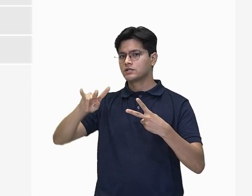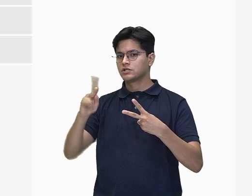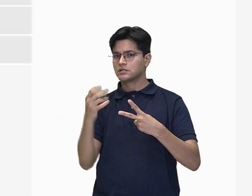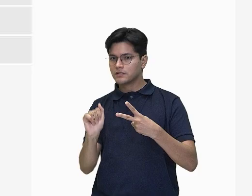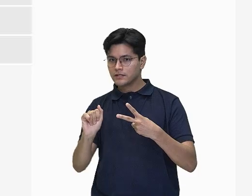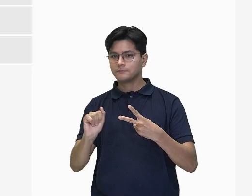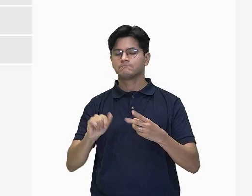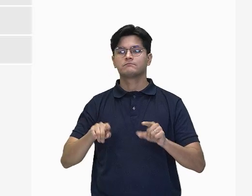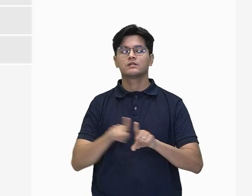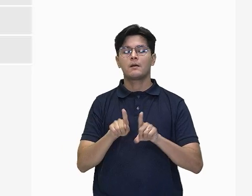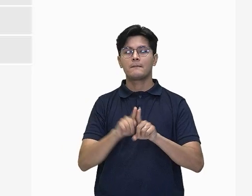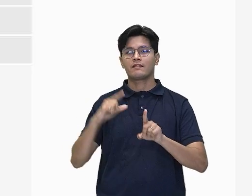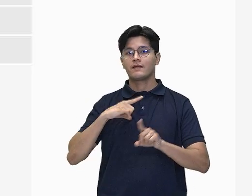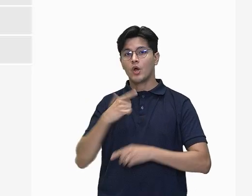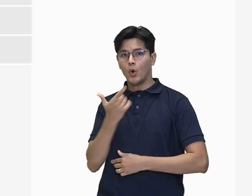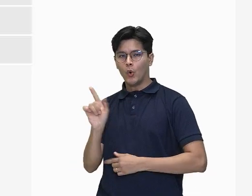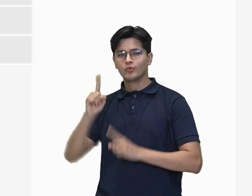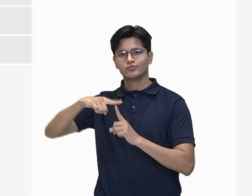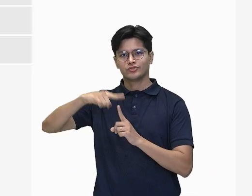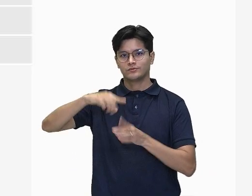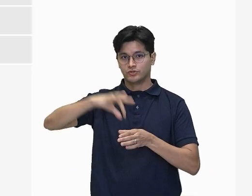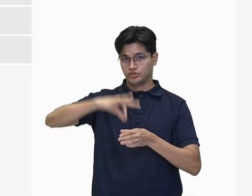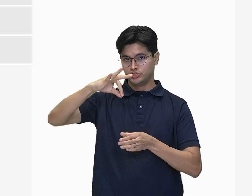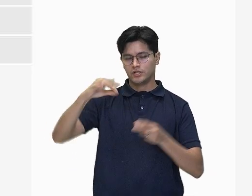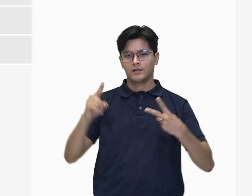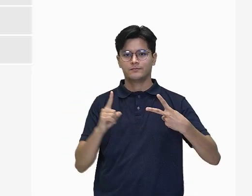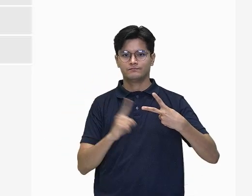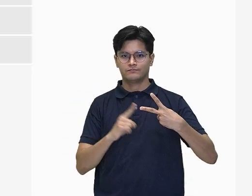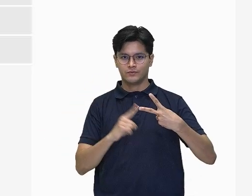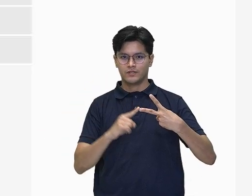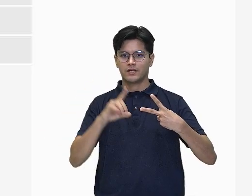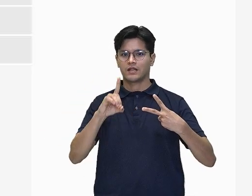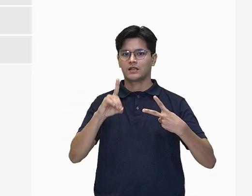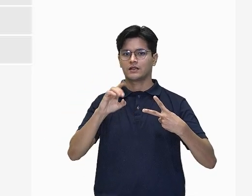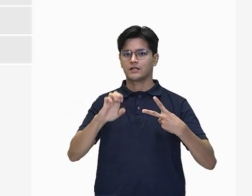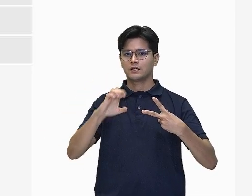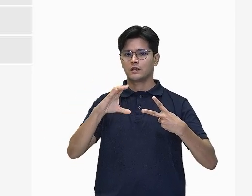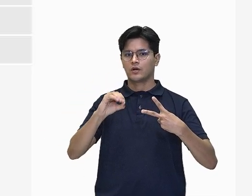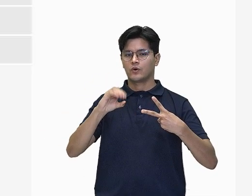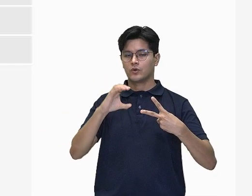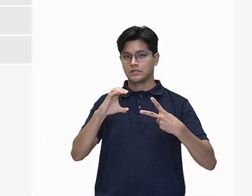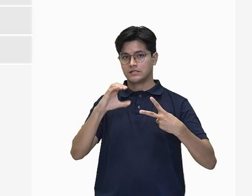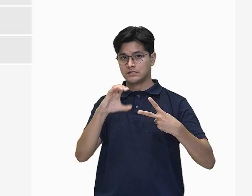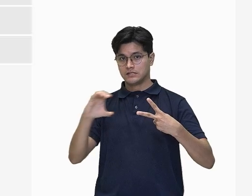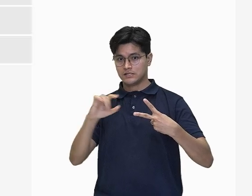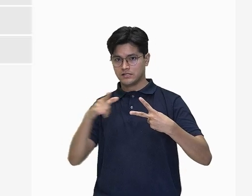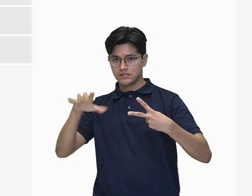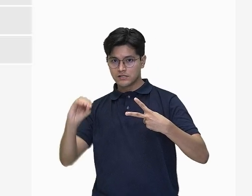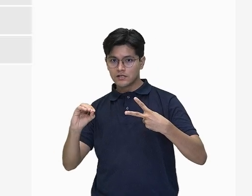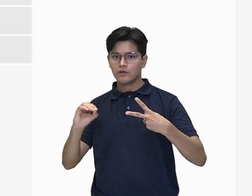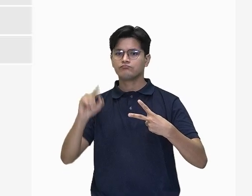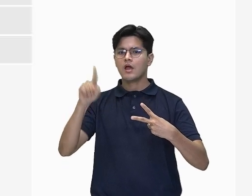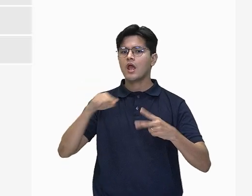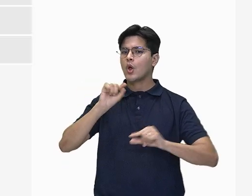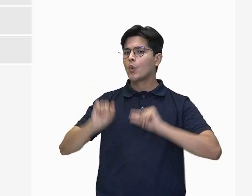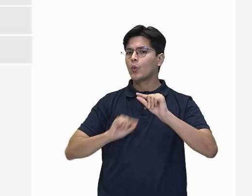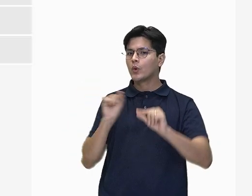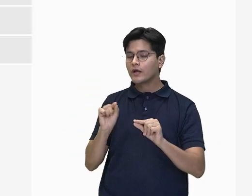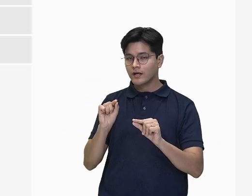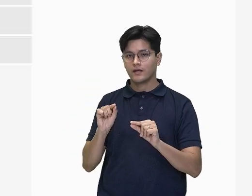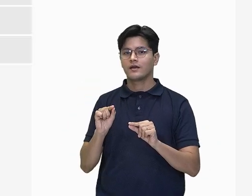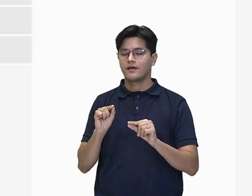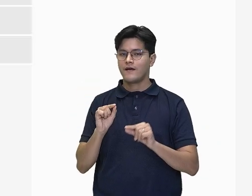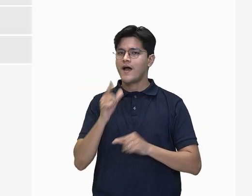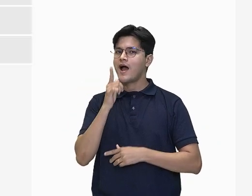E aí, nesse caso, a gente observa aí o exemplo do chá de canela, gengibre e unhas de gato. Né? Então, essa informação é importante para a